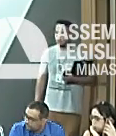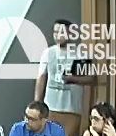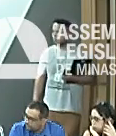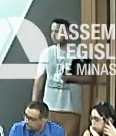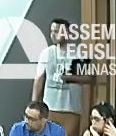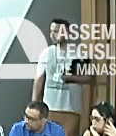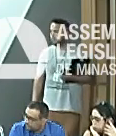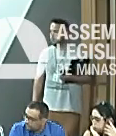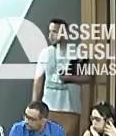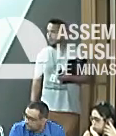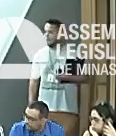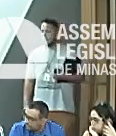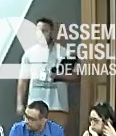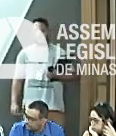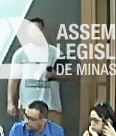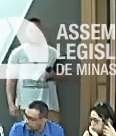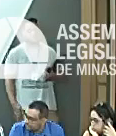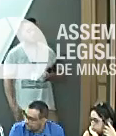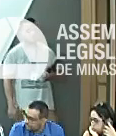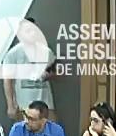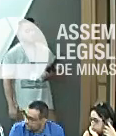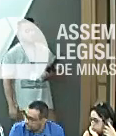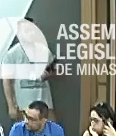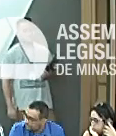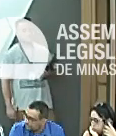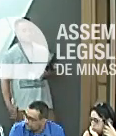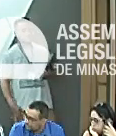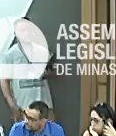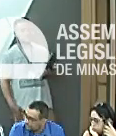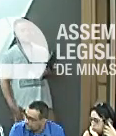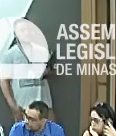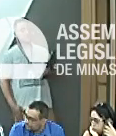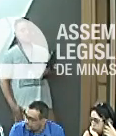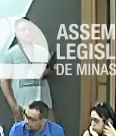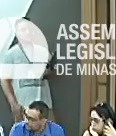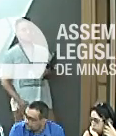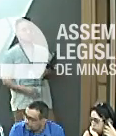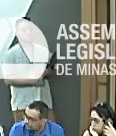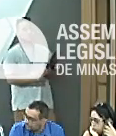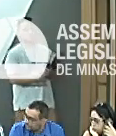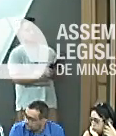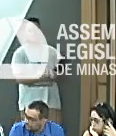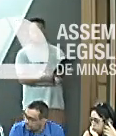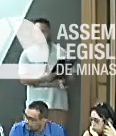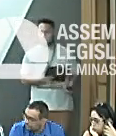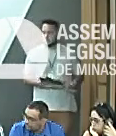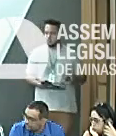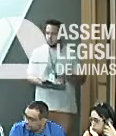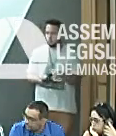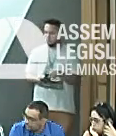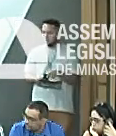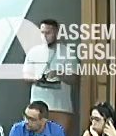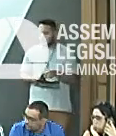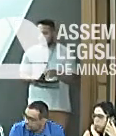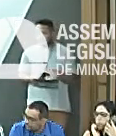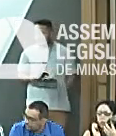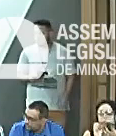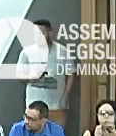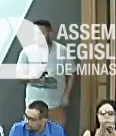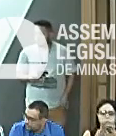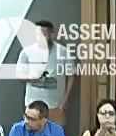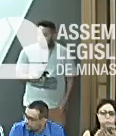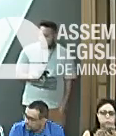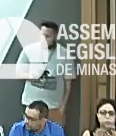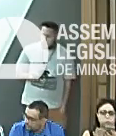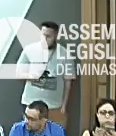olha eu não sou deputado da base do governo não né não tive nenhum cargo no governo passado não tenho nem